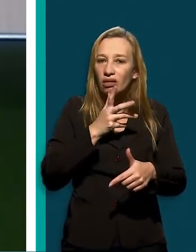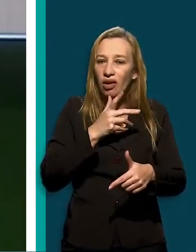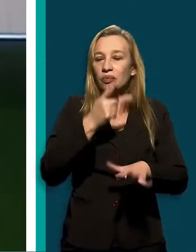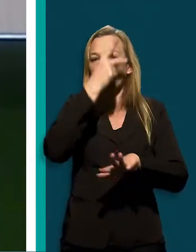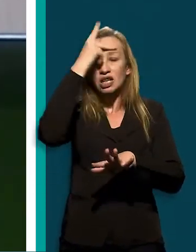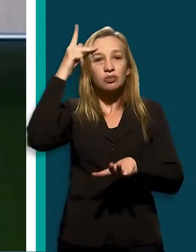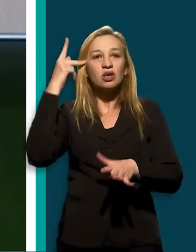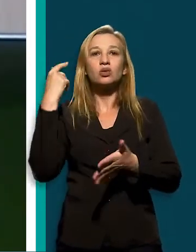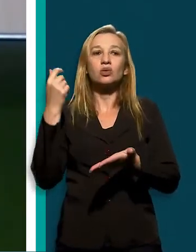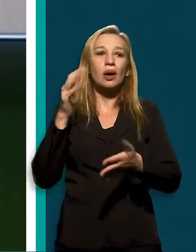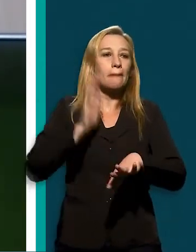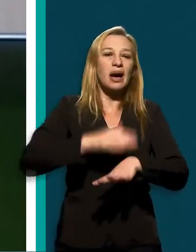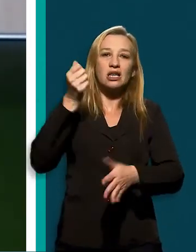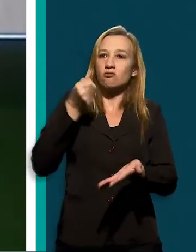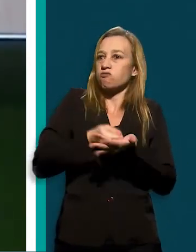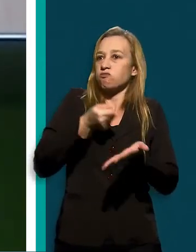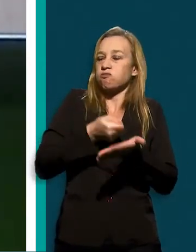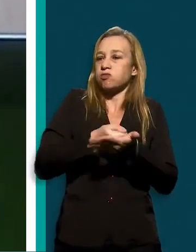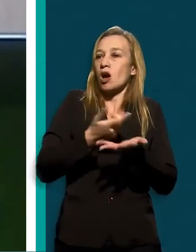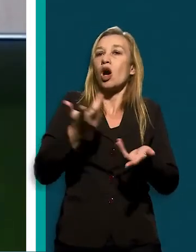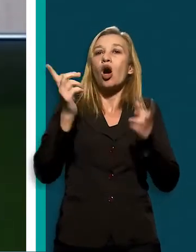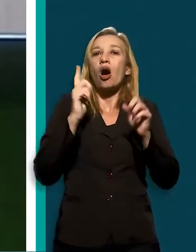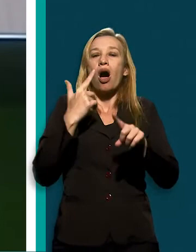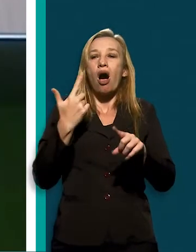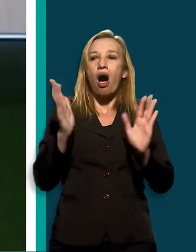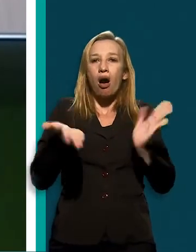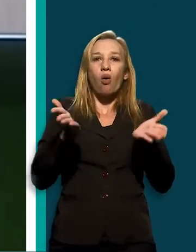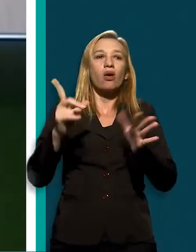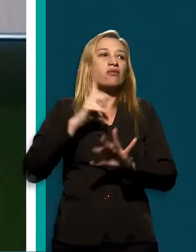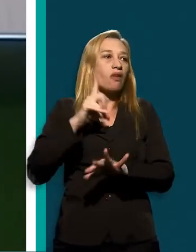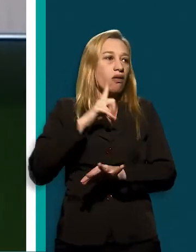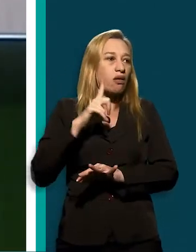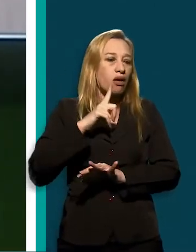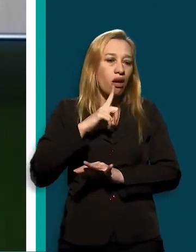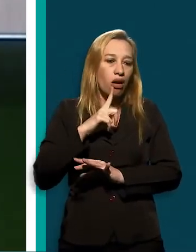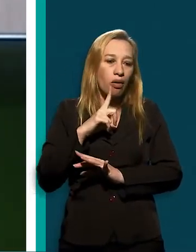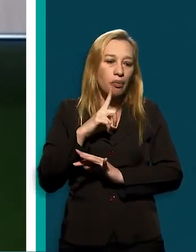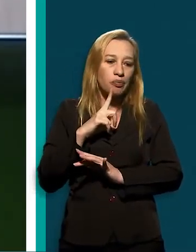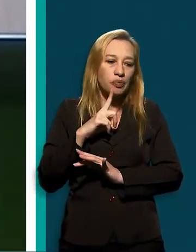tornaram mais exigentes, porque agora tem